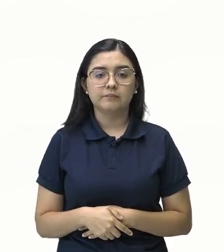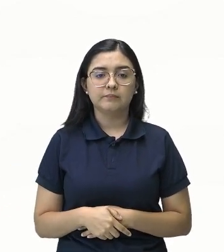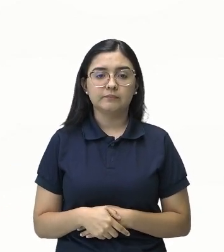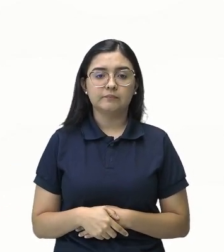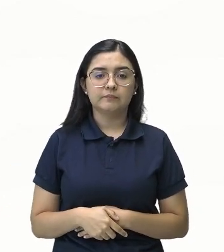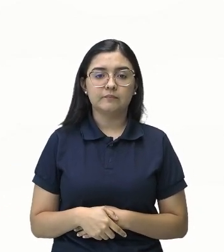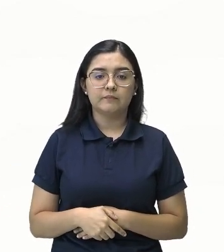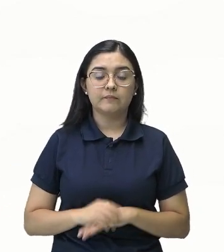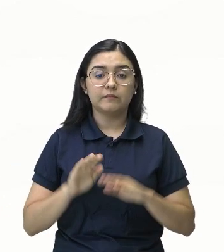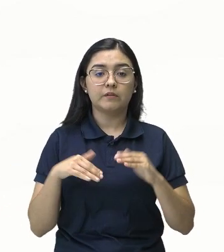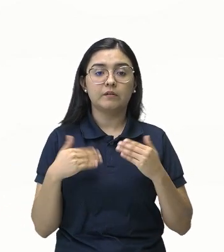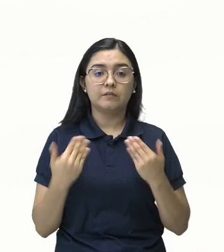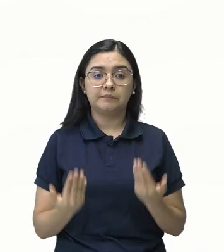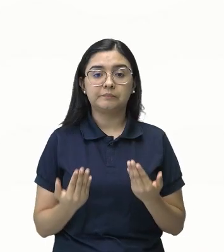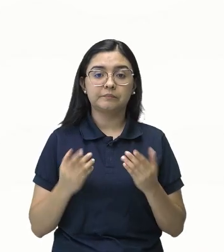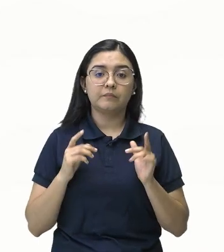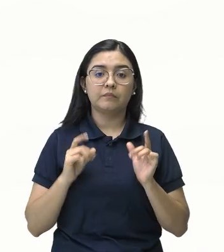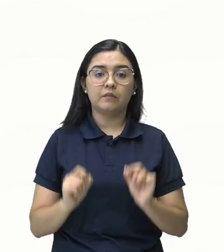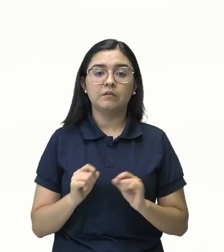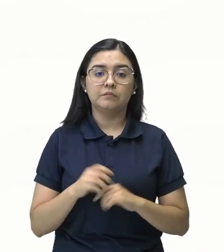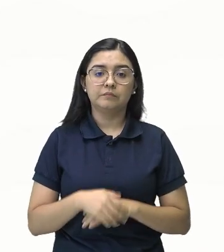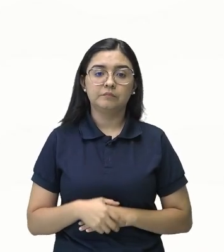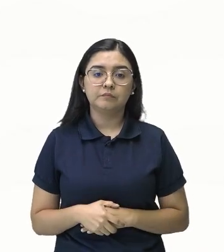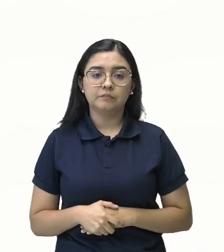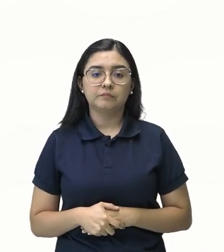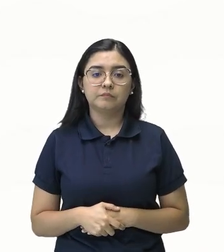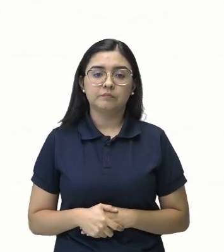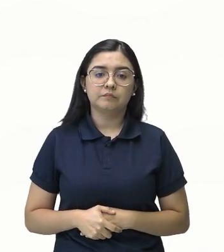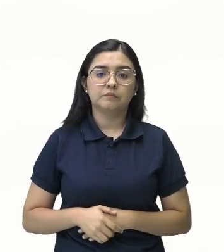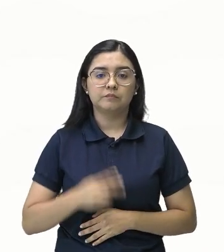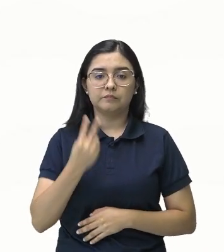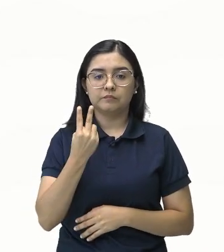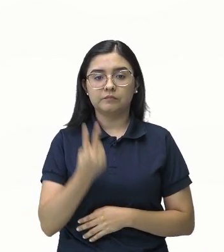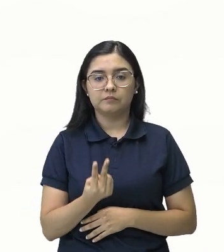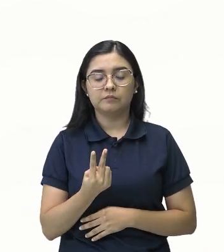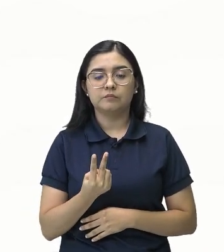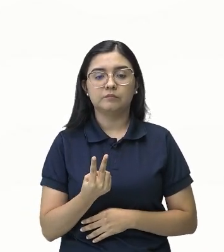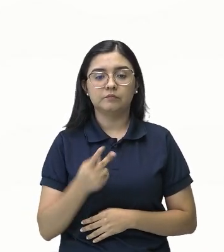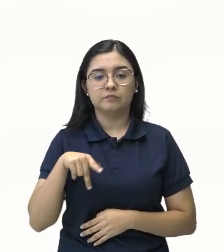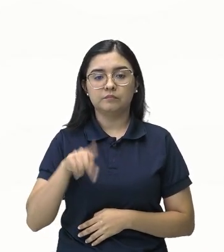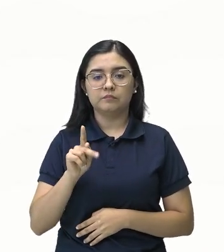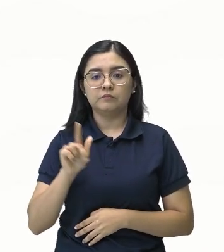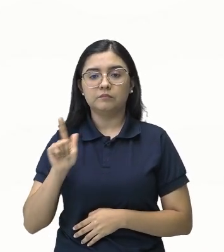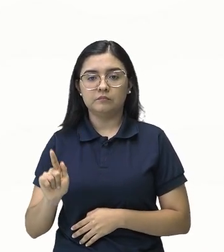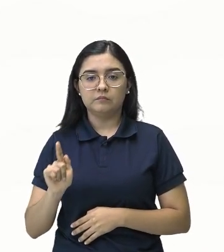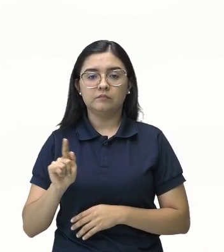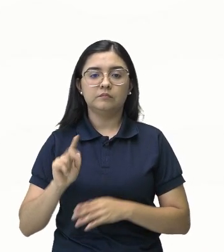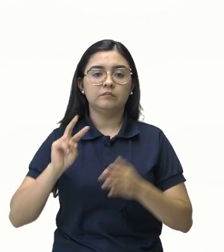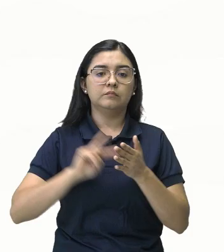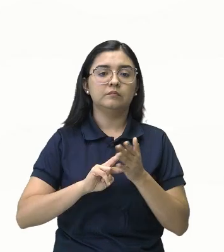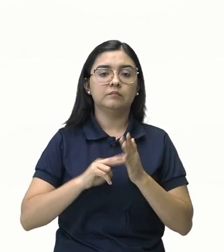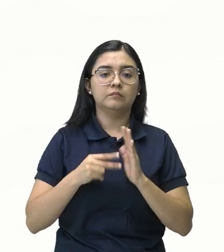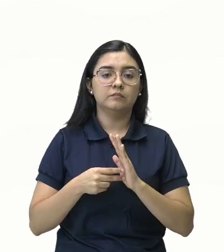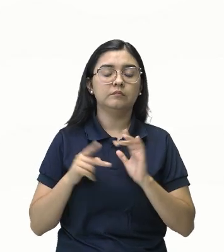Tá? Então, logicamente, 2 quilogramas vai